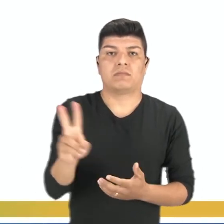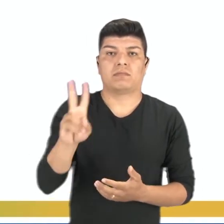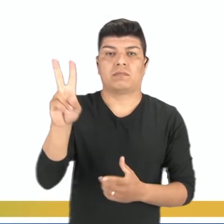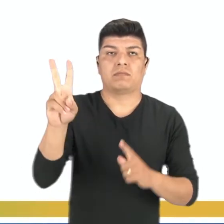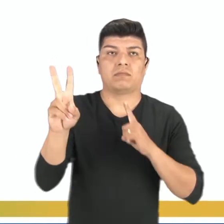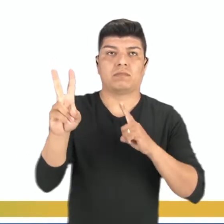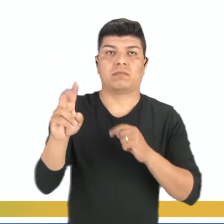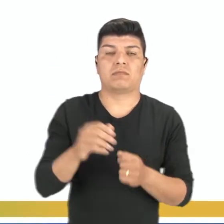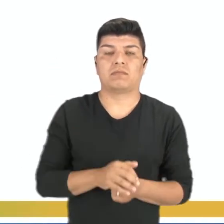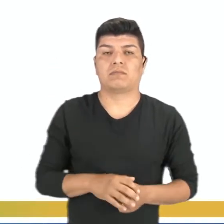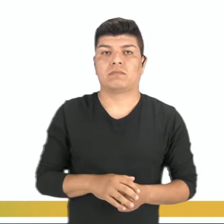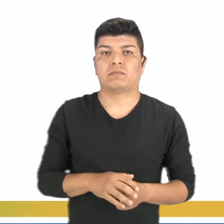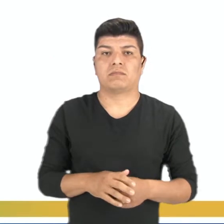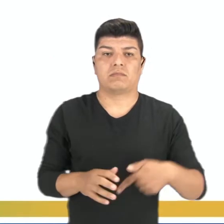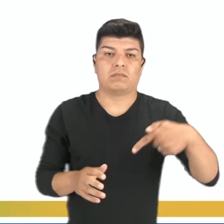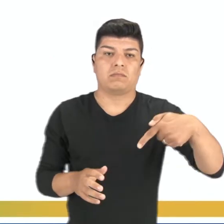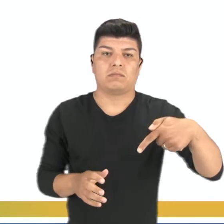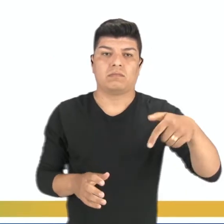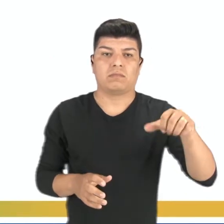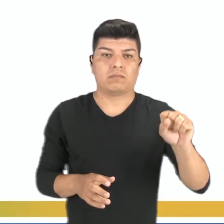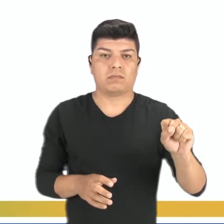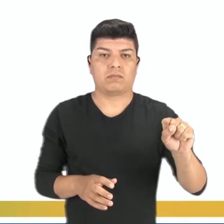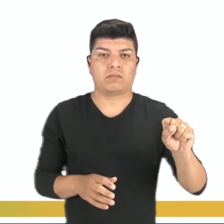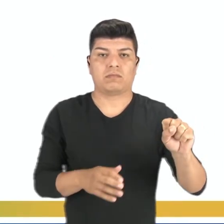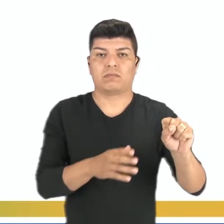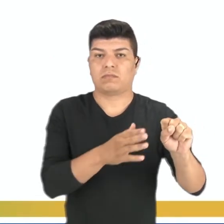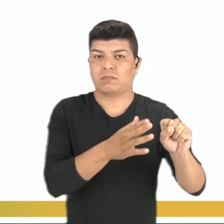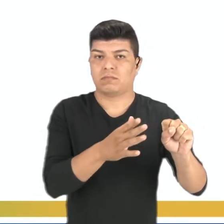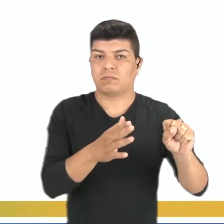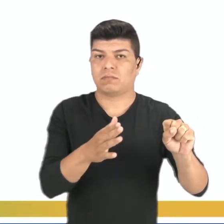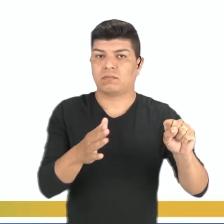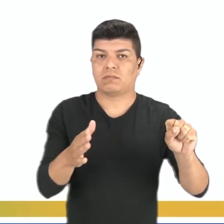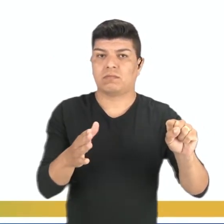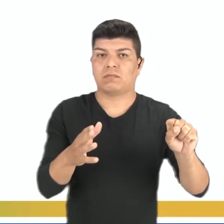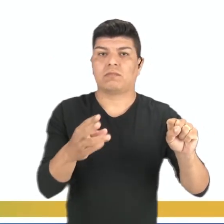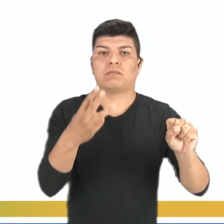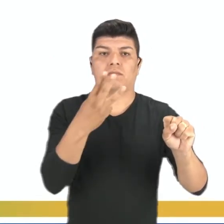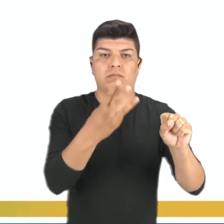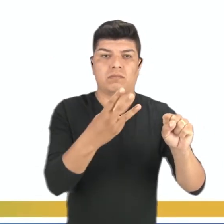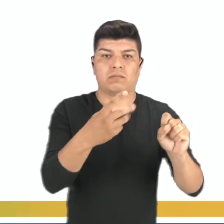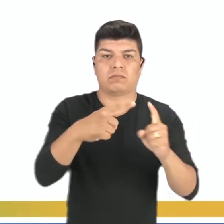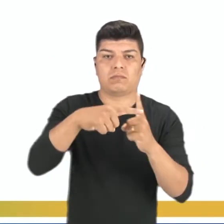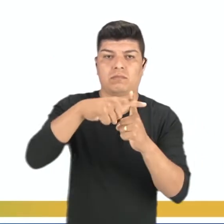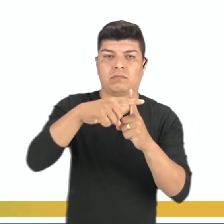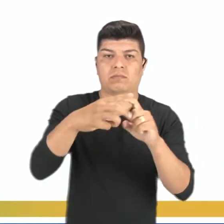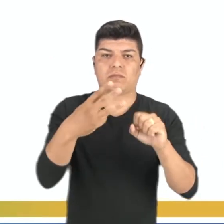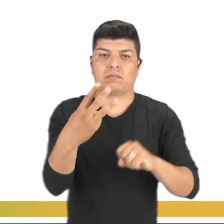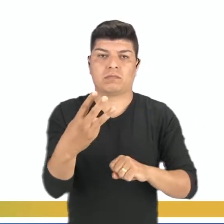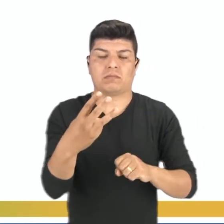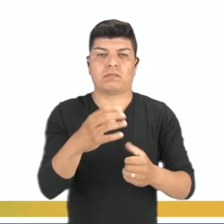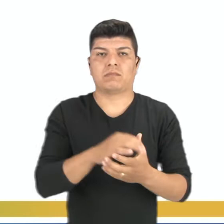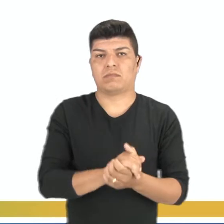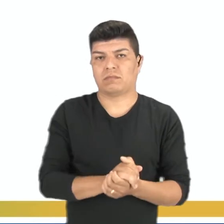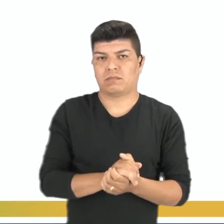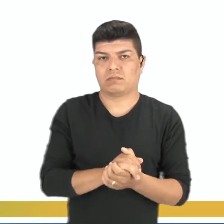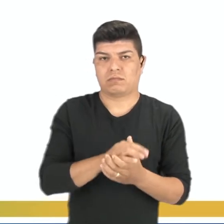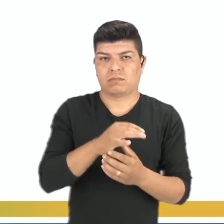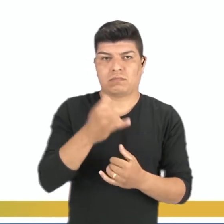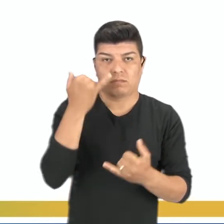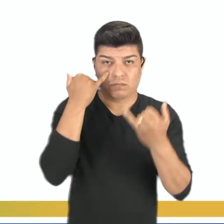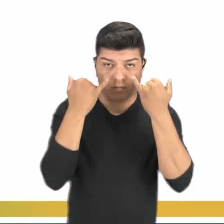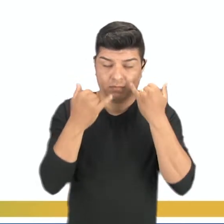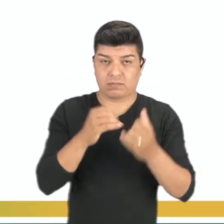valores entre QS, nós temos 3 mais 3. Então, guarda a